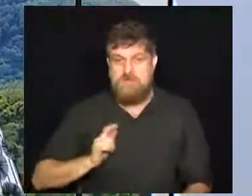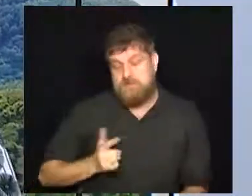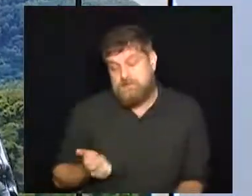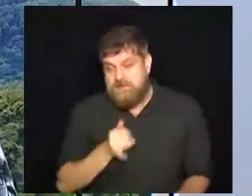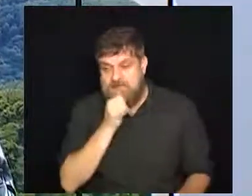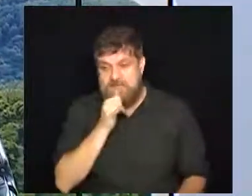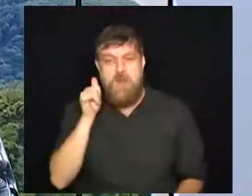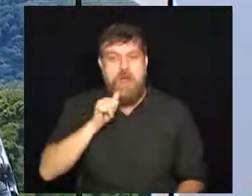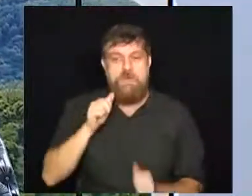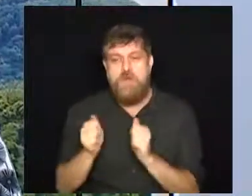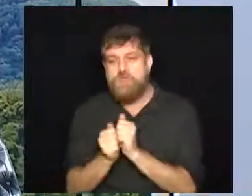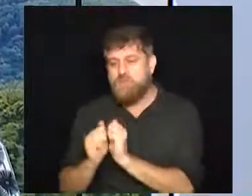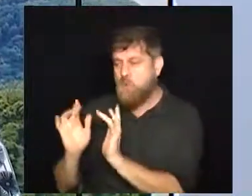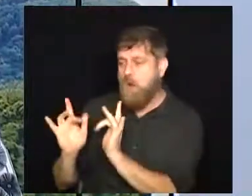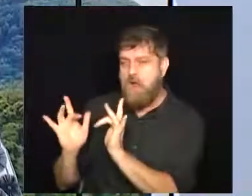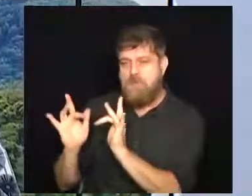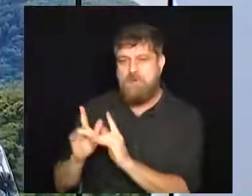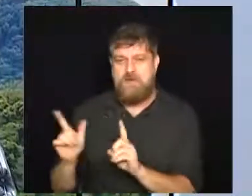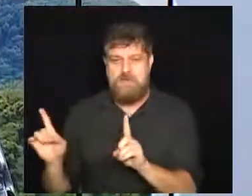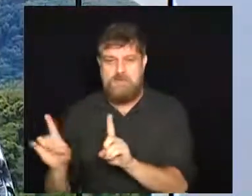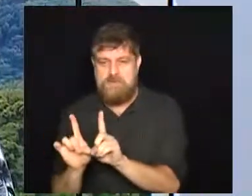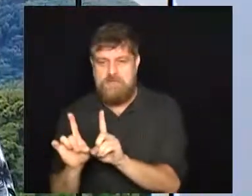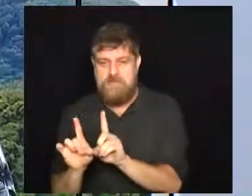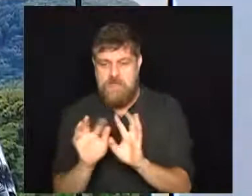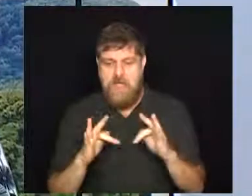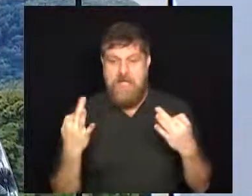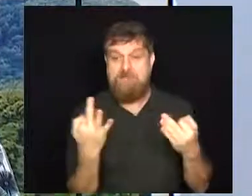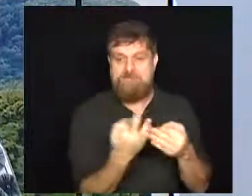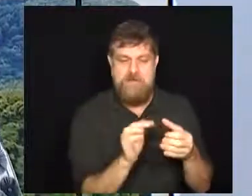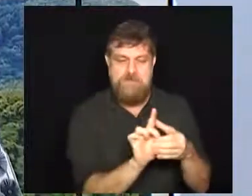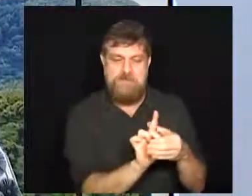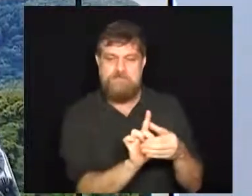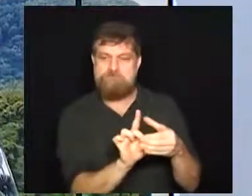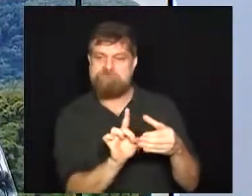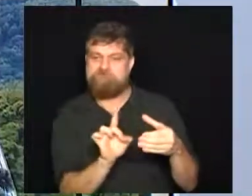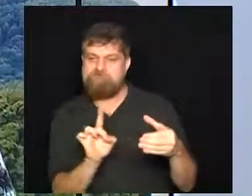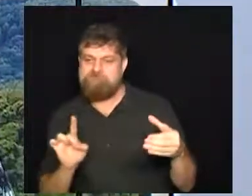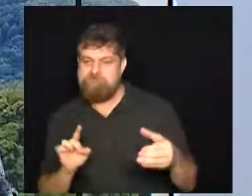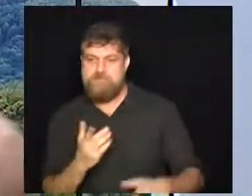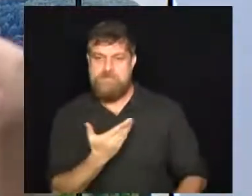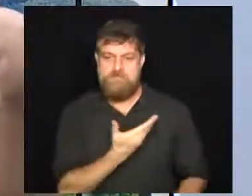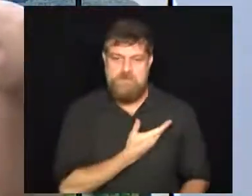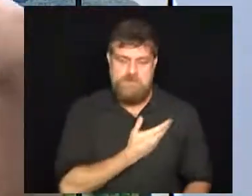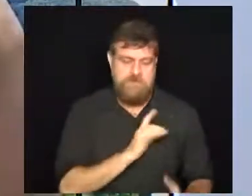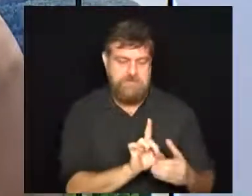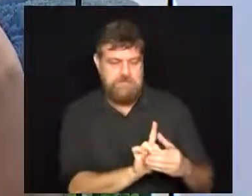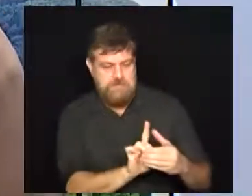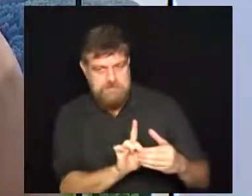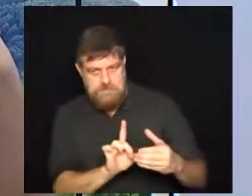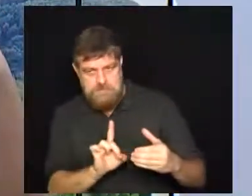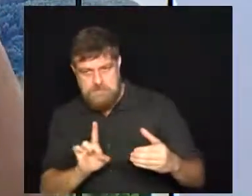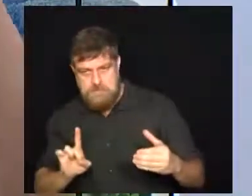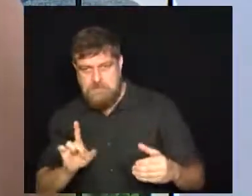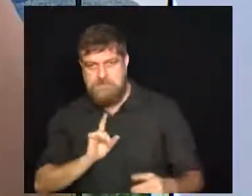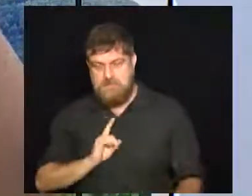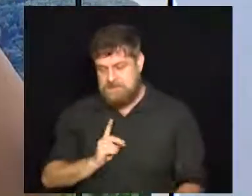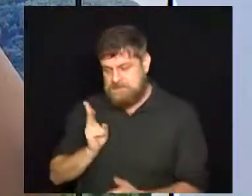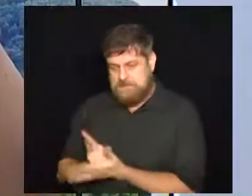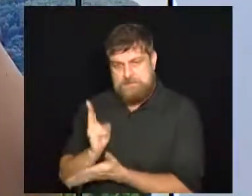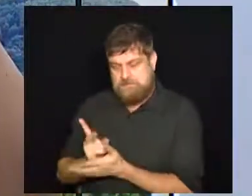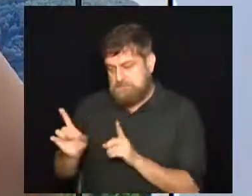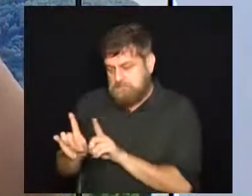namorado, ele começa a isolar ela dos familiares, dos amigos, até que o mundo dela acaba sendo só